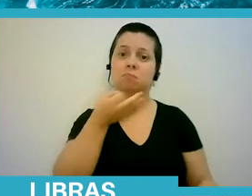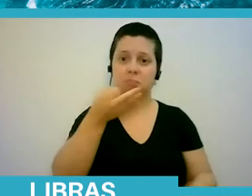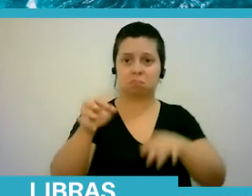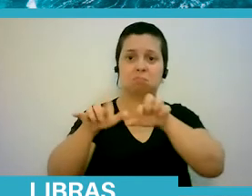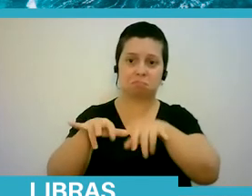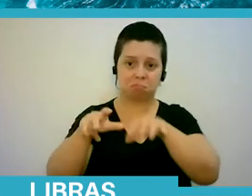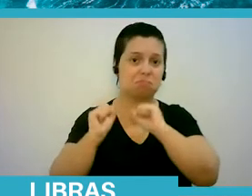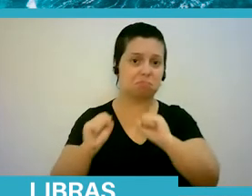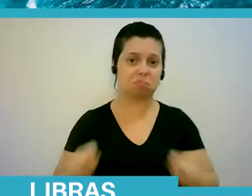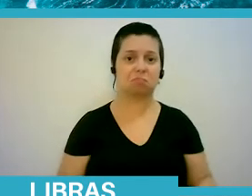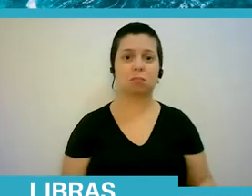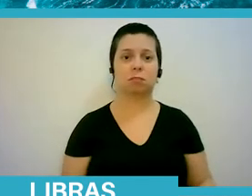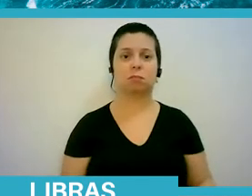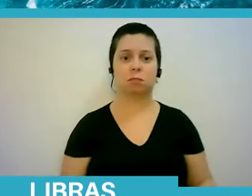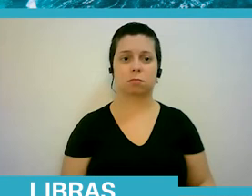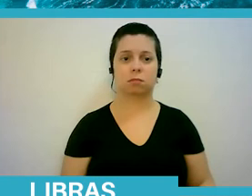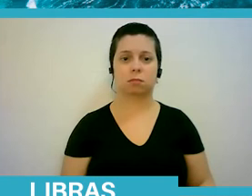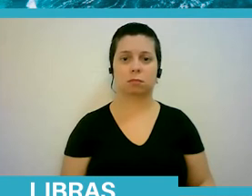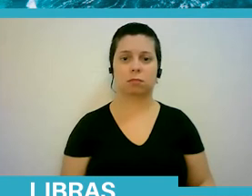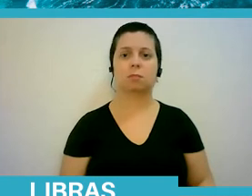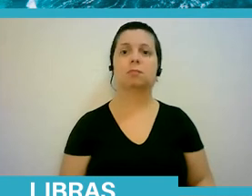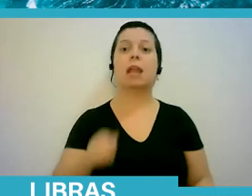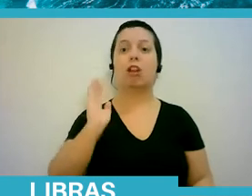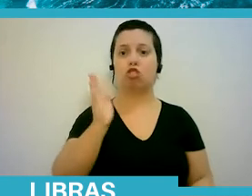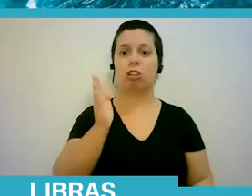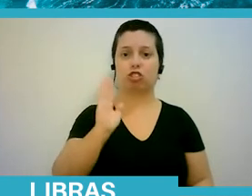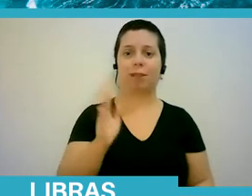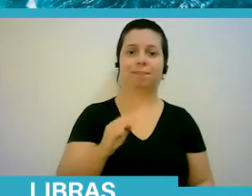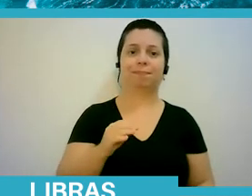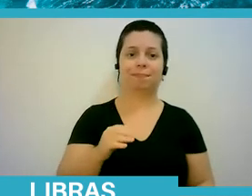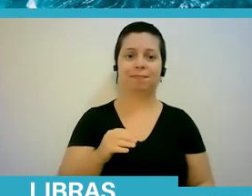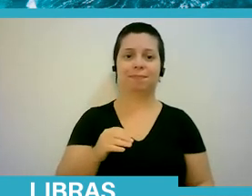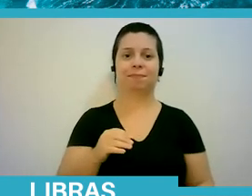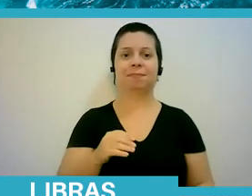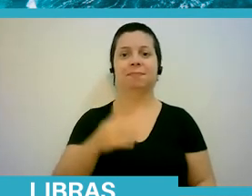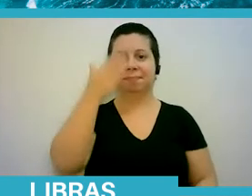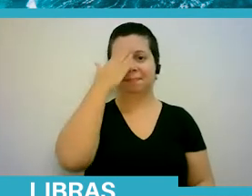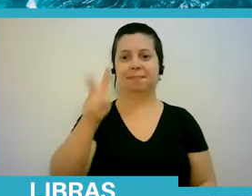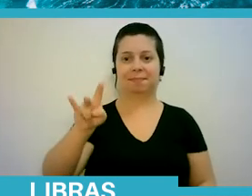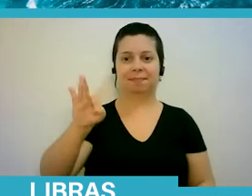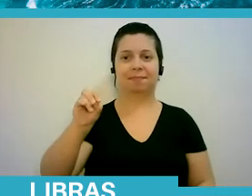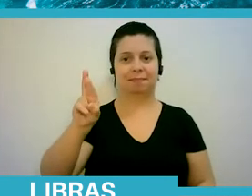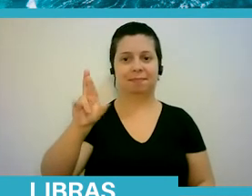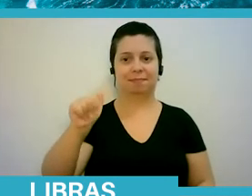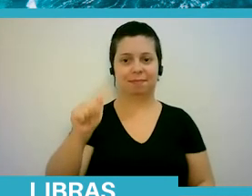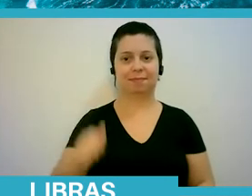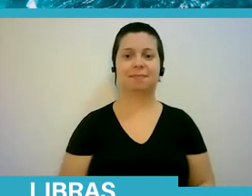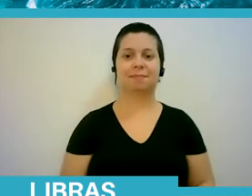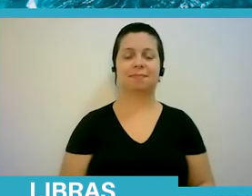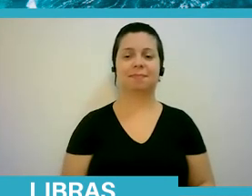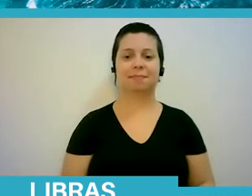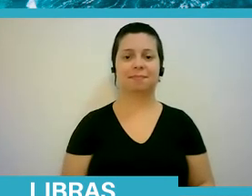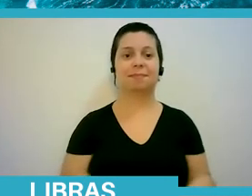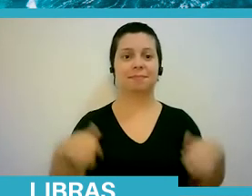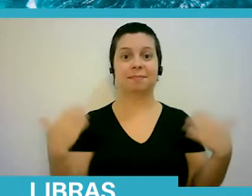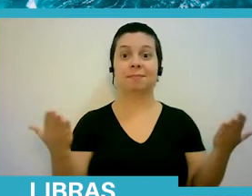comentarem. Estamos vendo já, Pedro, tudo certo. Ah, legal, obrigado, Vitória. Então, pessoal, hoje eu vou